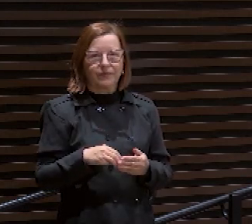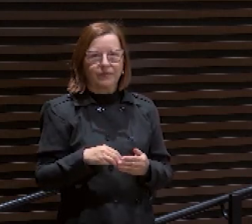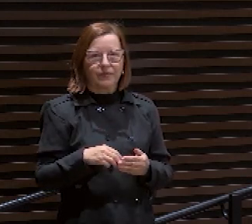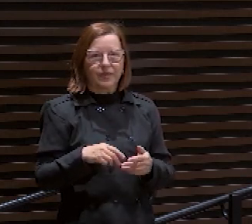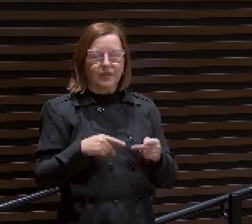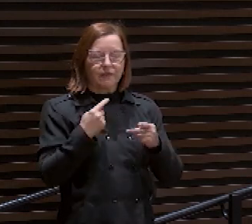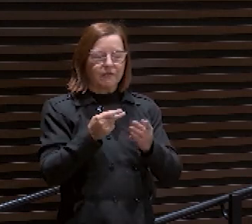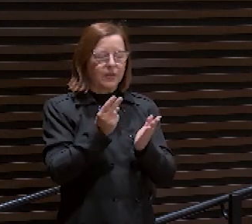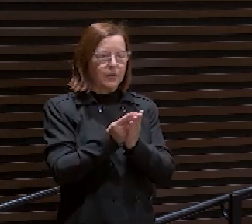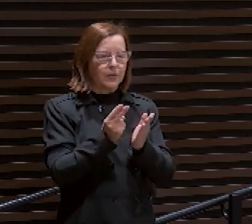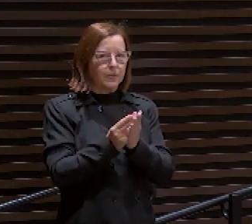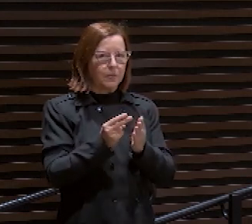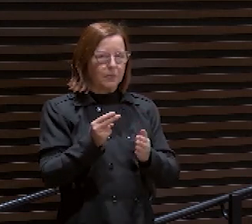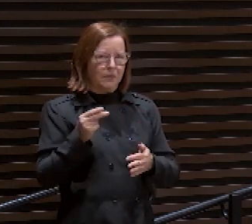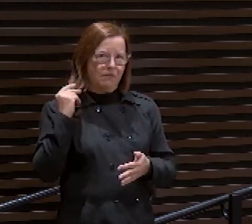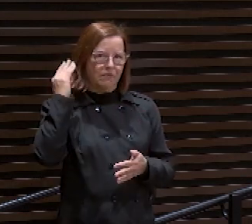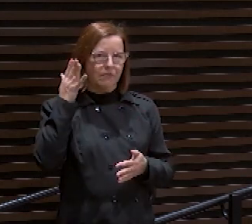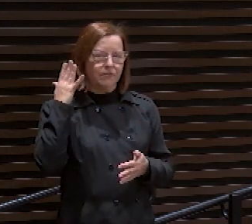segundo texto ali do nosso boletim.